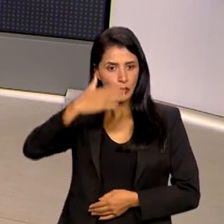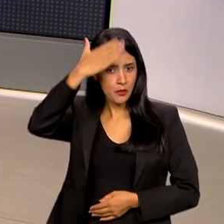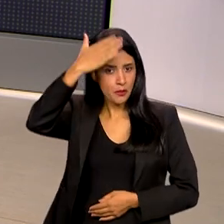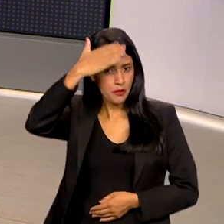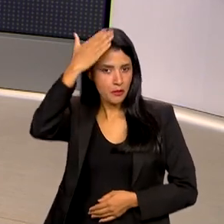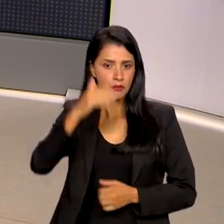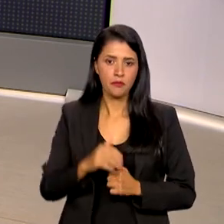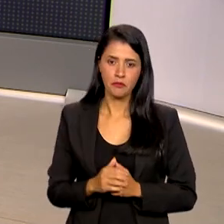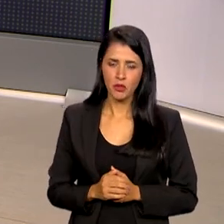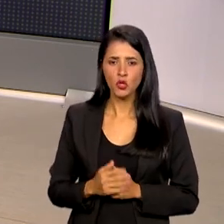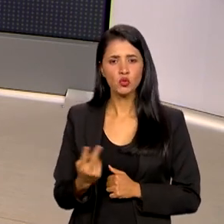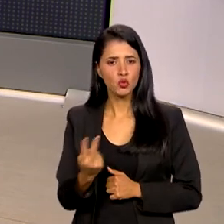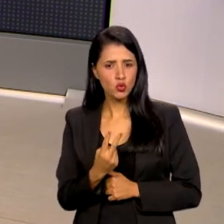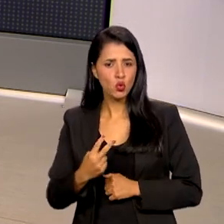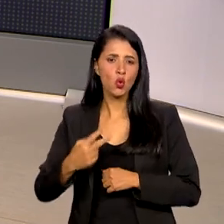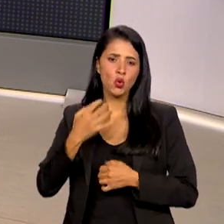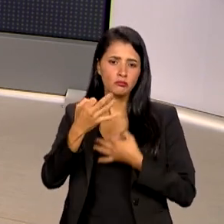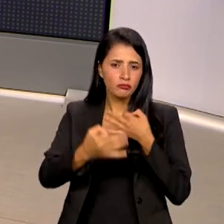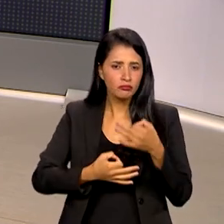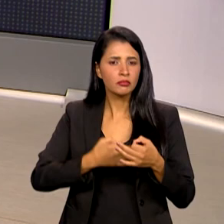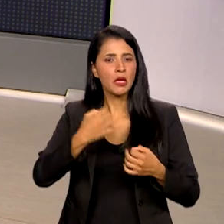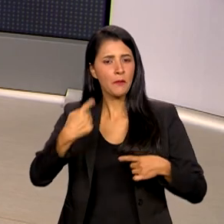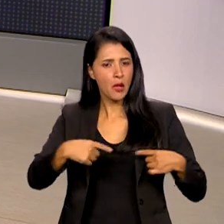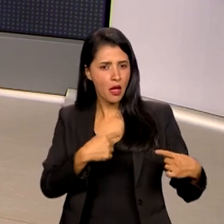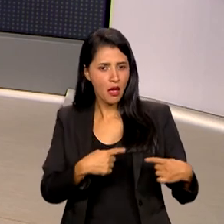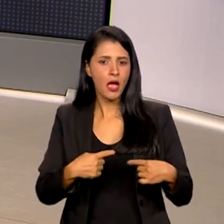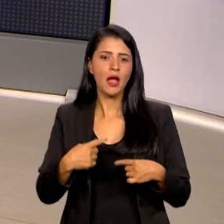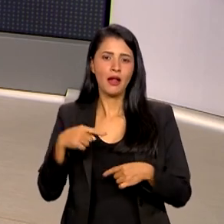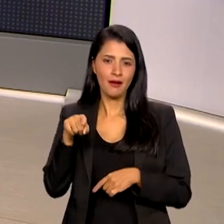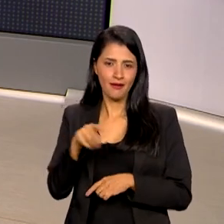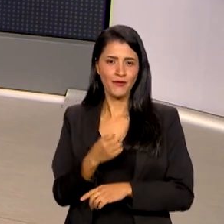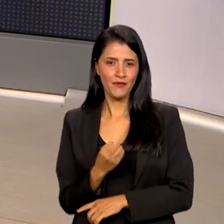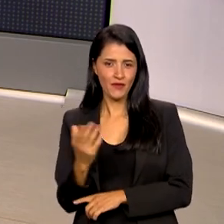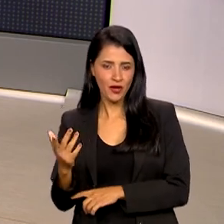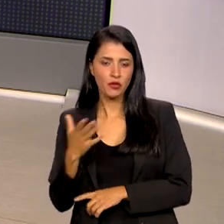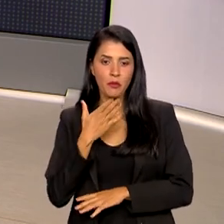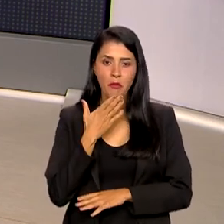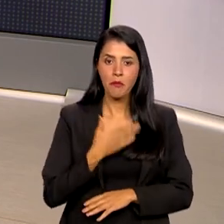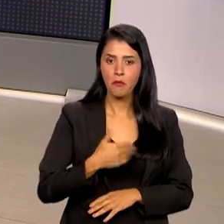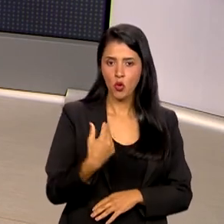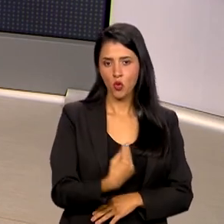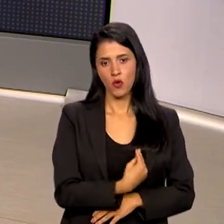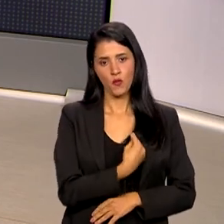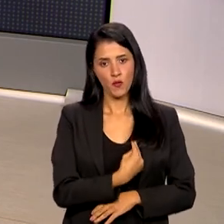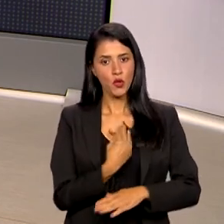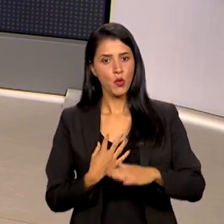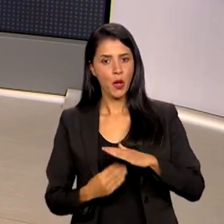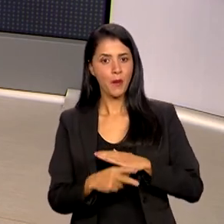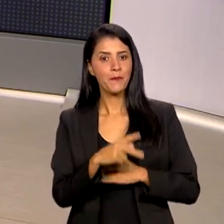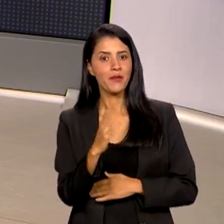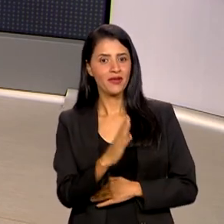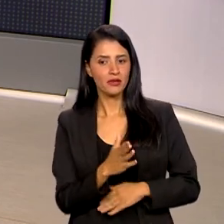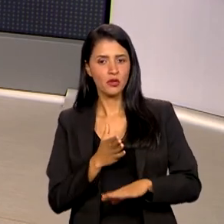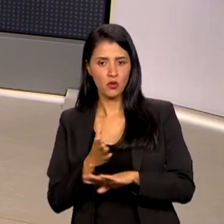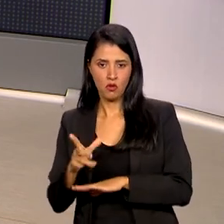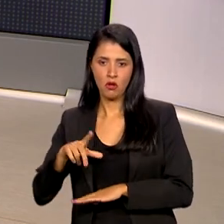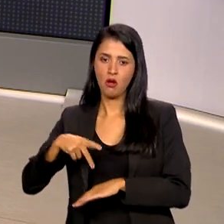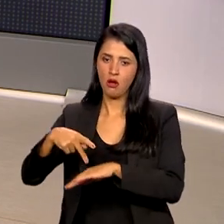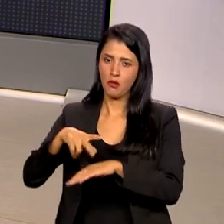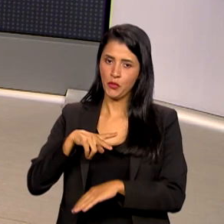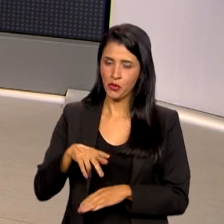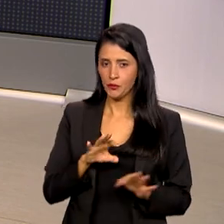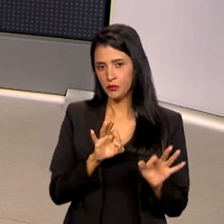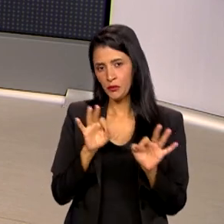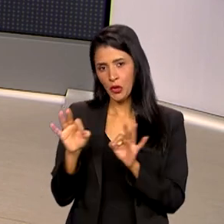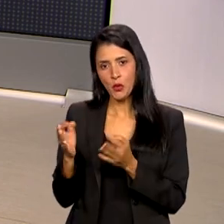Macedo, comentaram medidas discutidas na viagem para melhorar a vida dos imigrantes brasileiros. Vamos